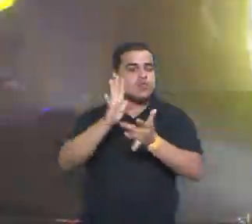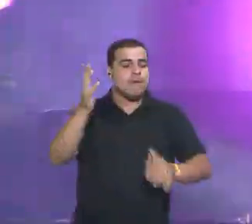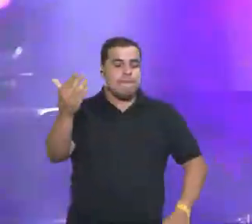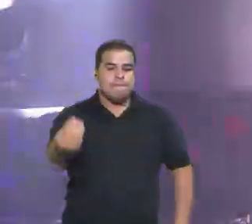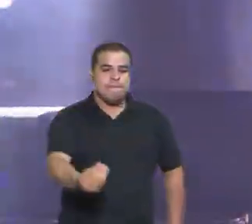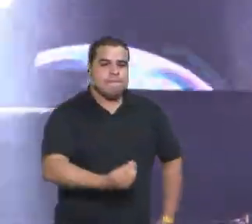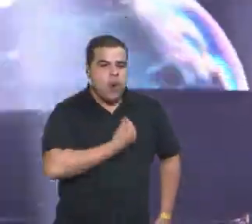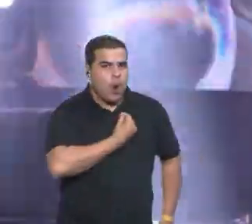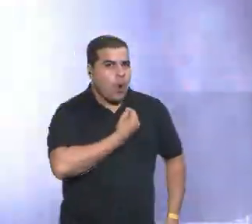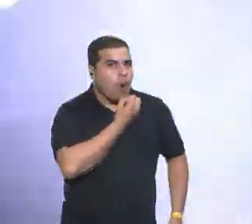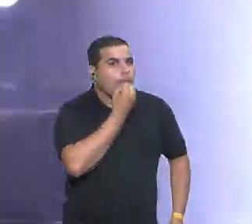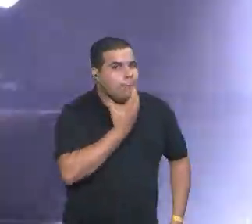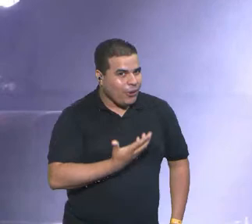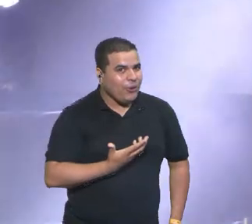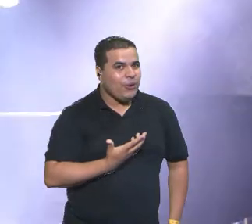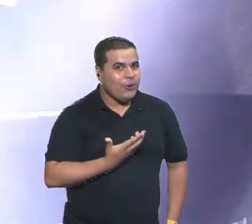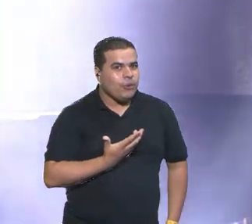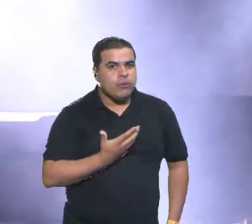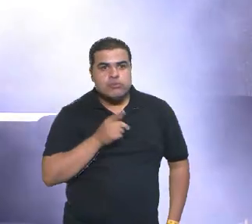Jesus é muito bom